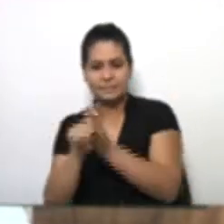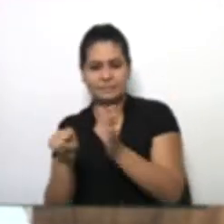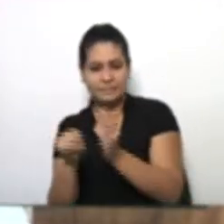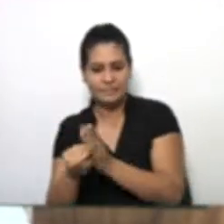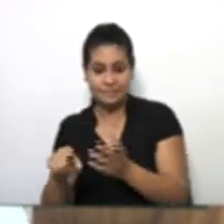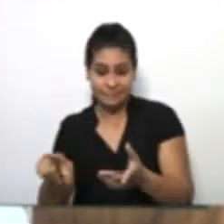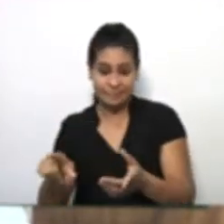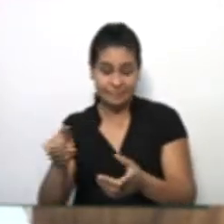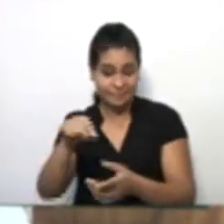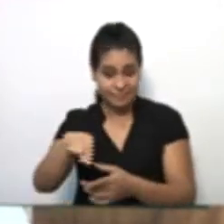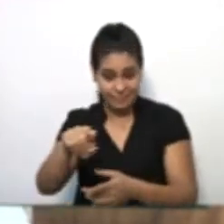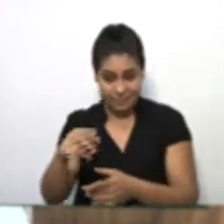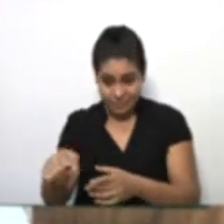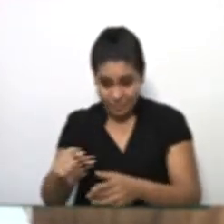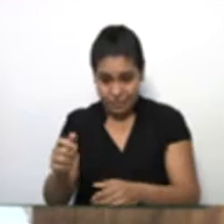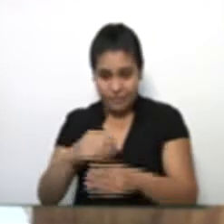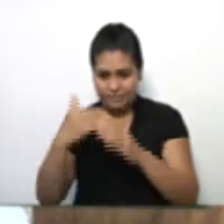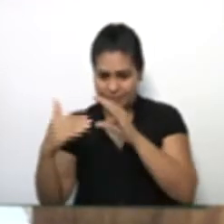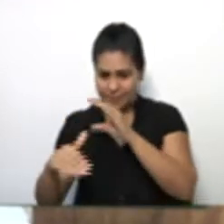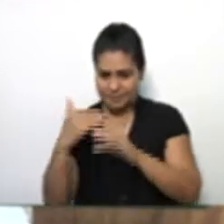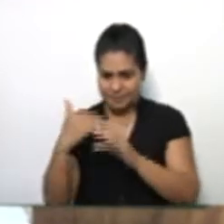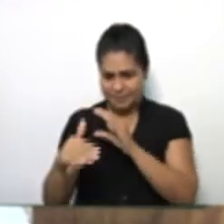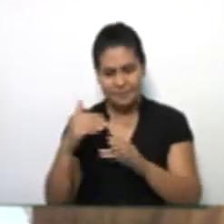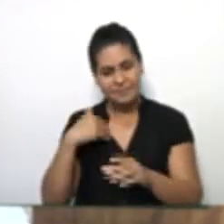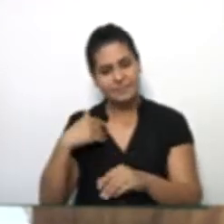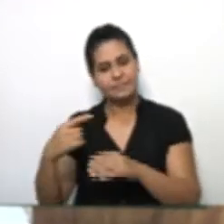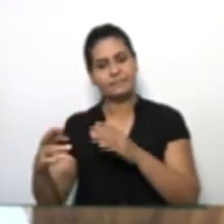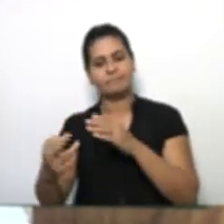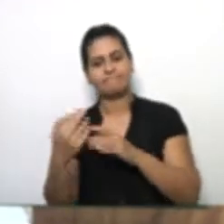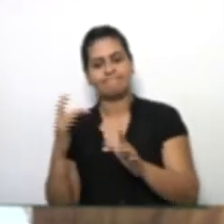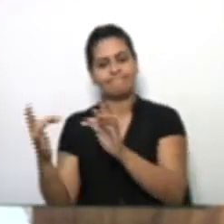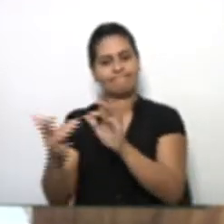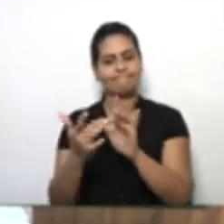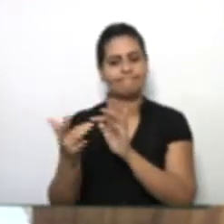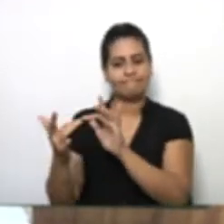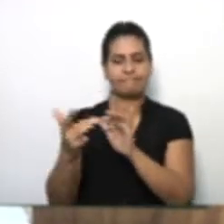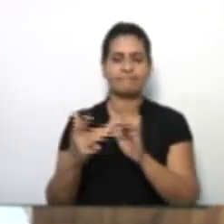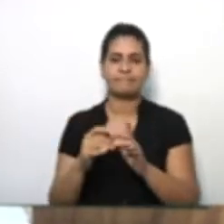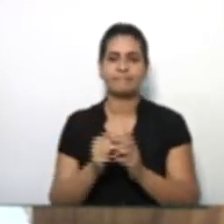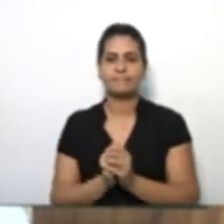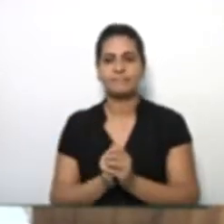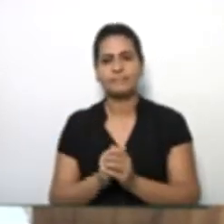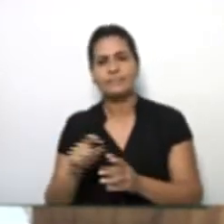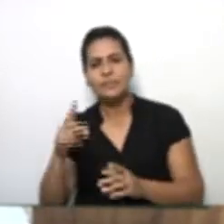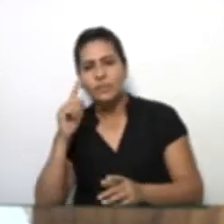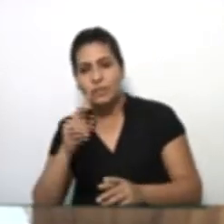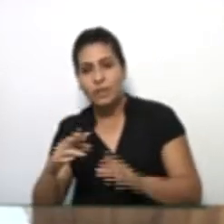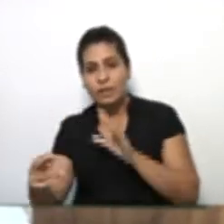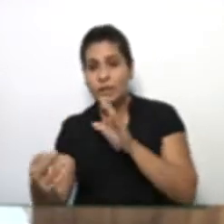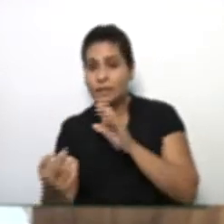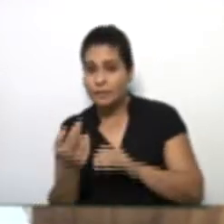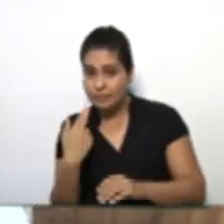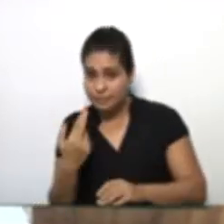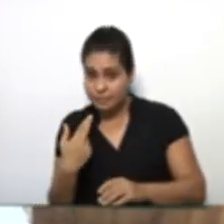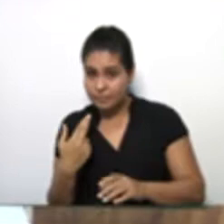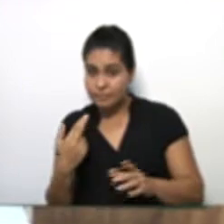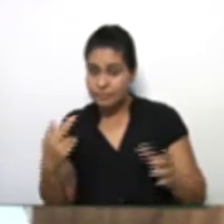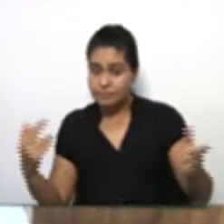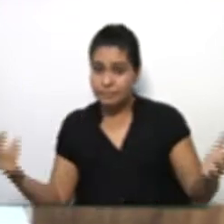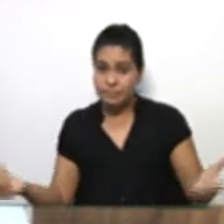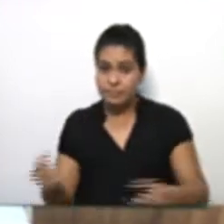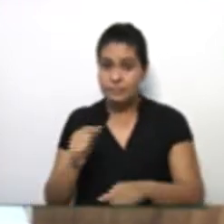perguntas para que através do chat nós possamos fazer essa interação, né? Então vocês coloquem lá suas